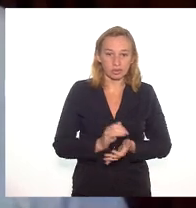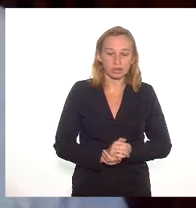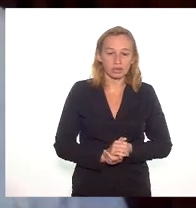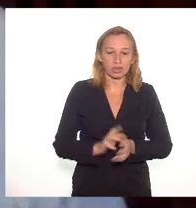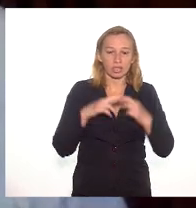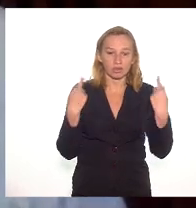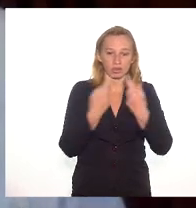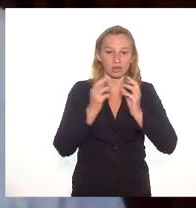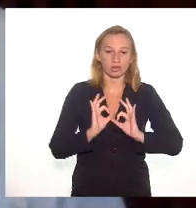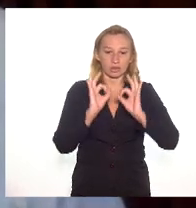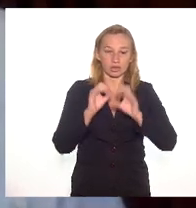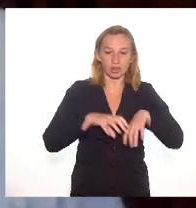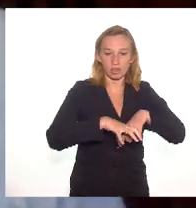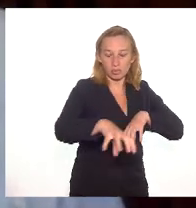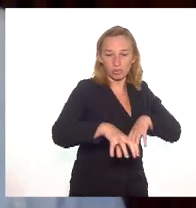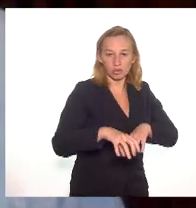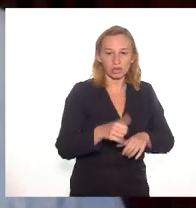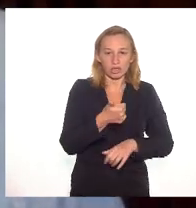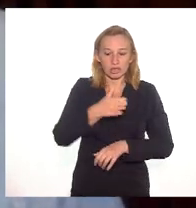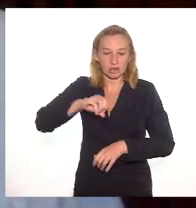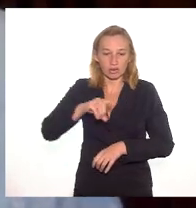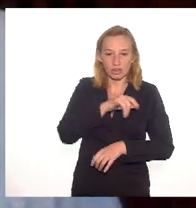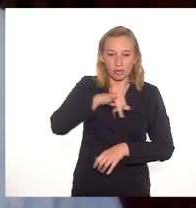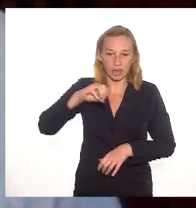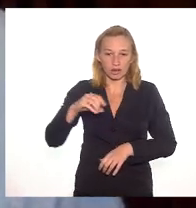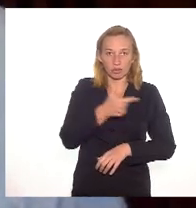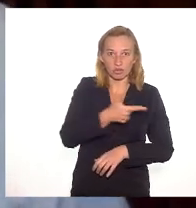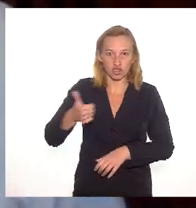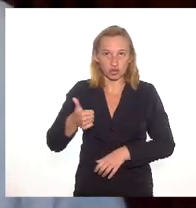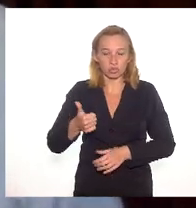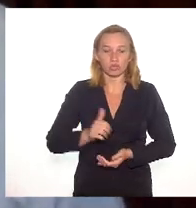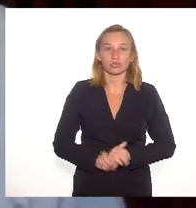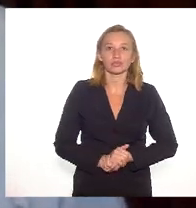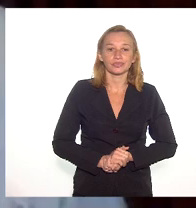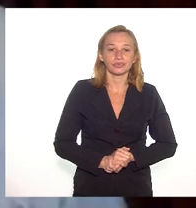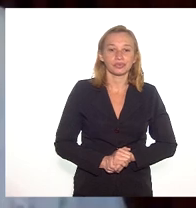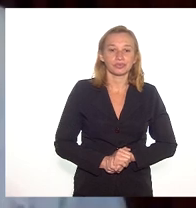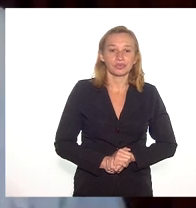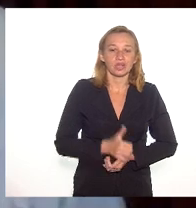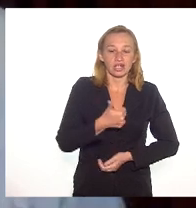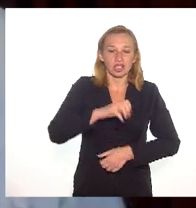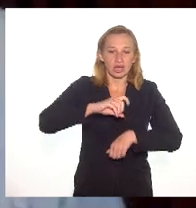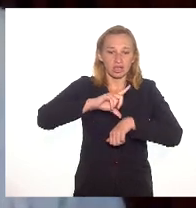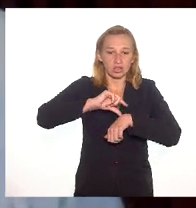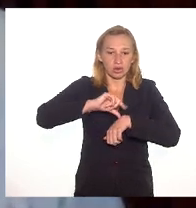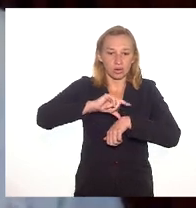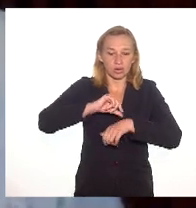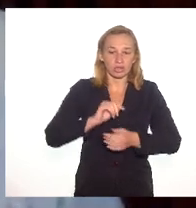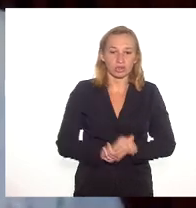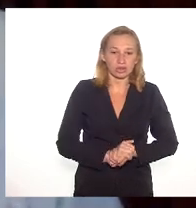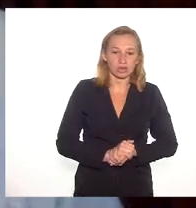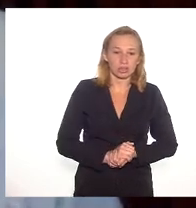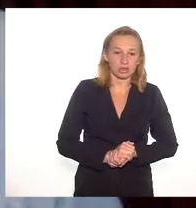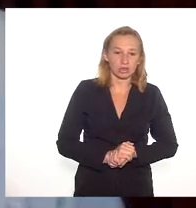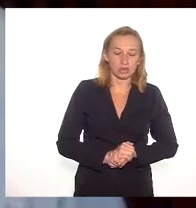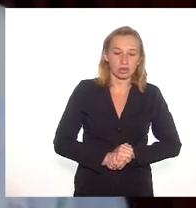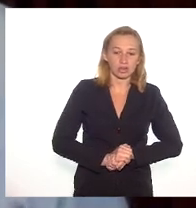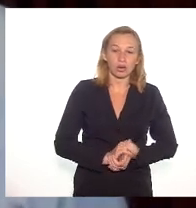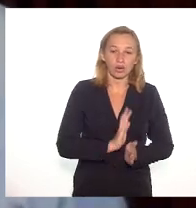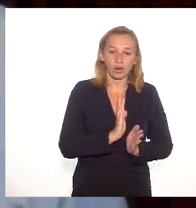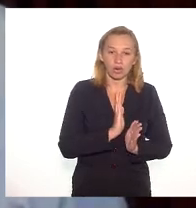reunião extraordinária remota, a ser realizada dia 19 de maio de 2021, às 10 horas, através de votação eletrônica, com a seguinte